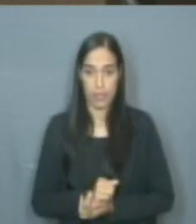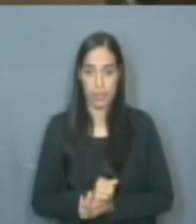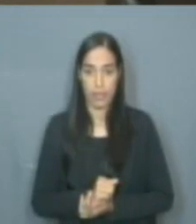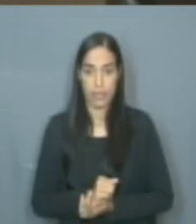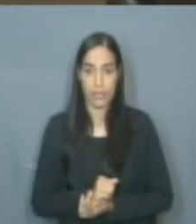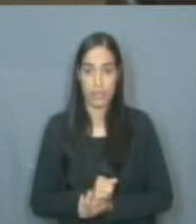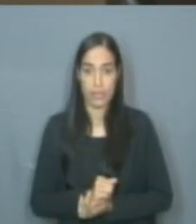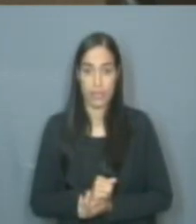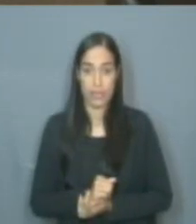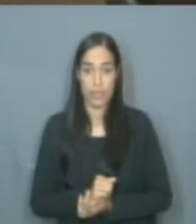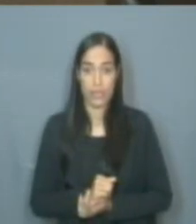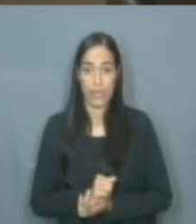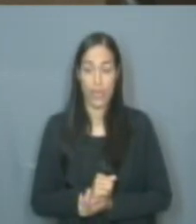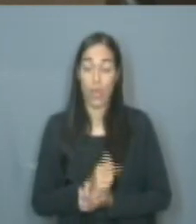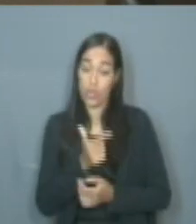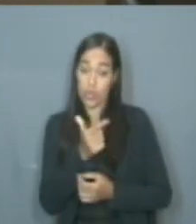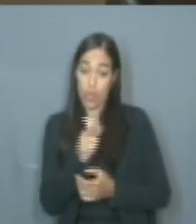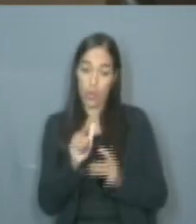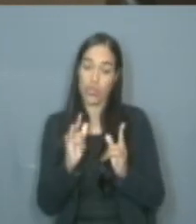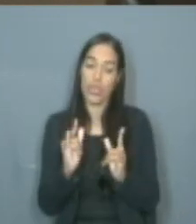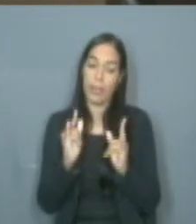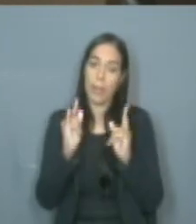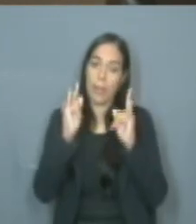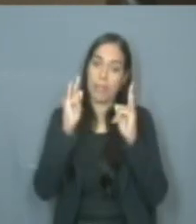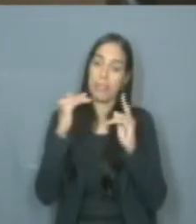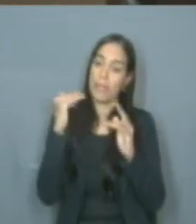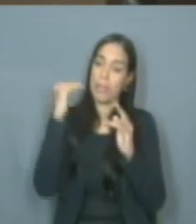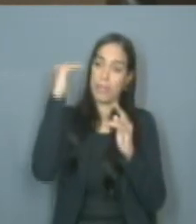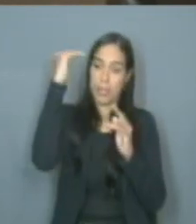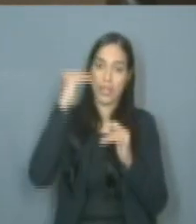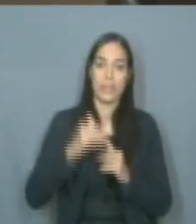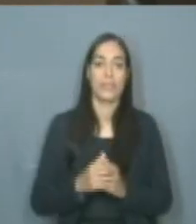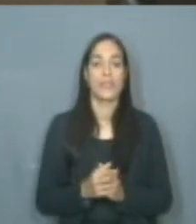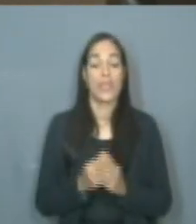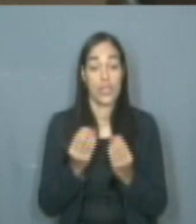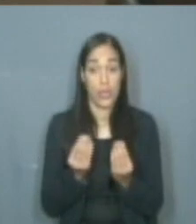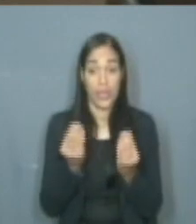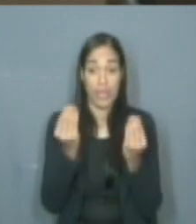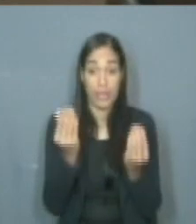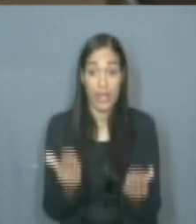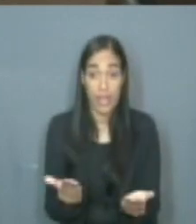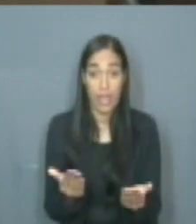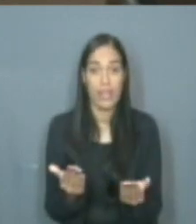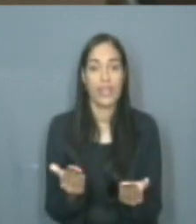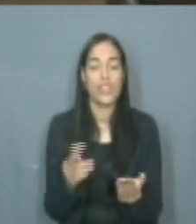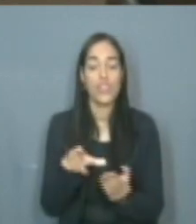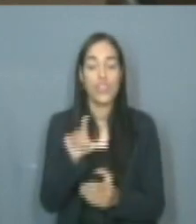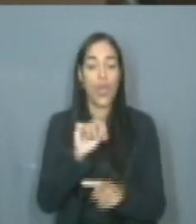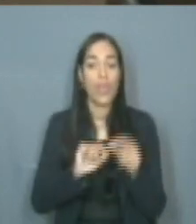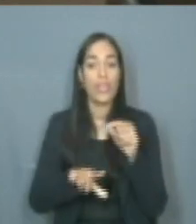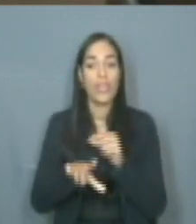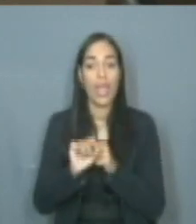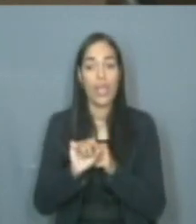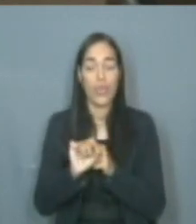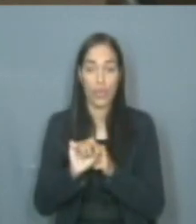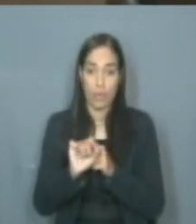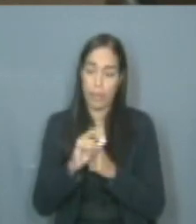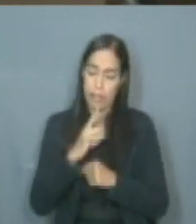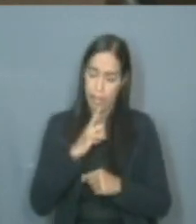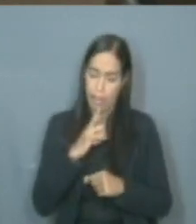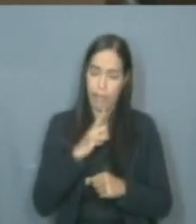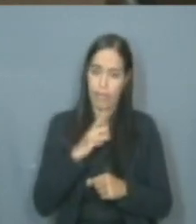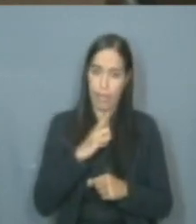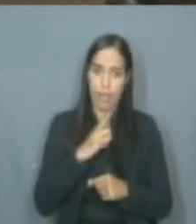restante desses imóveis são entregues a partir de sorteio, para que haja